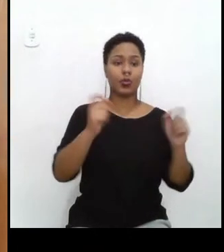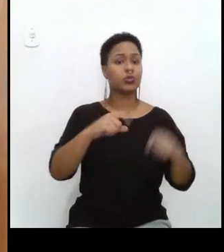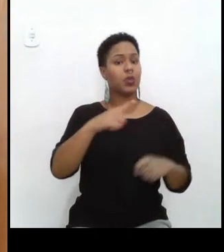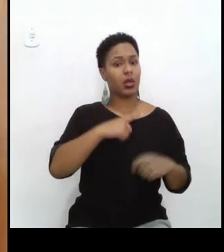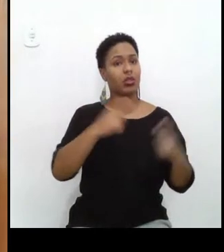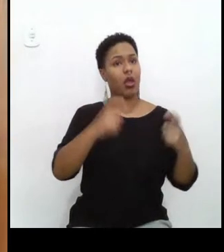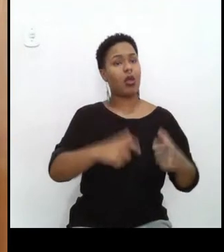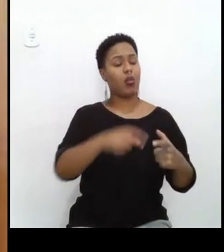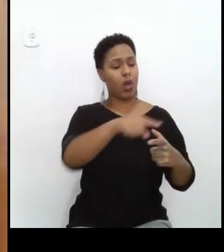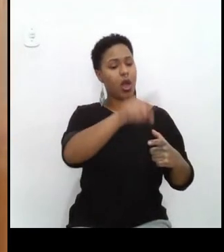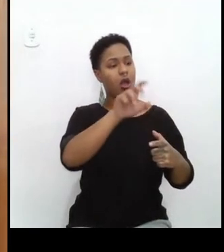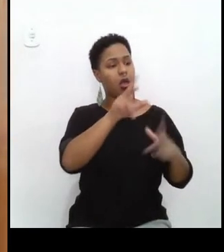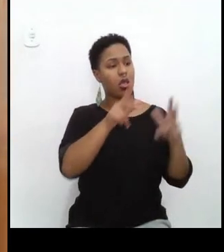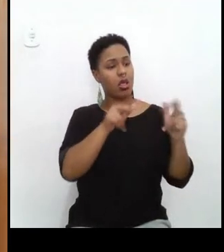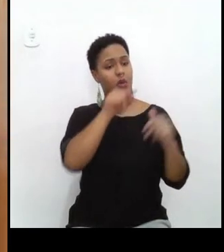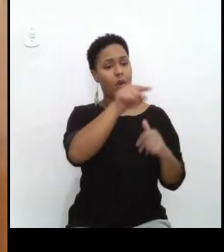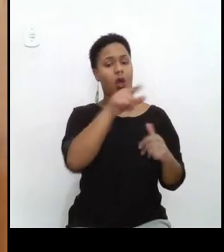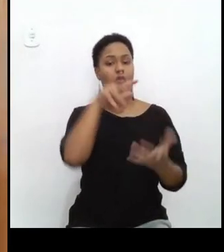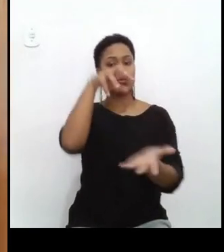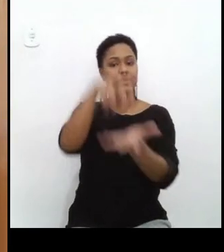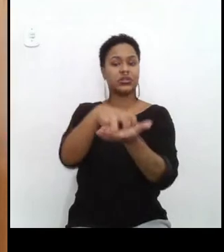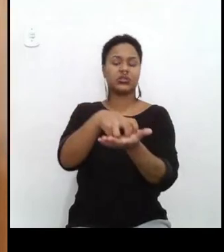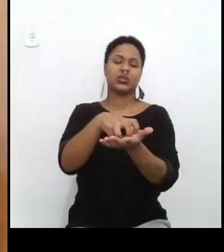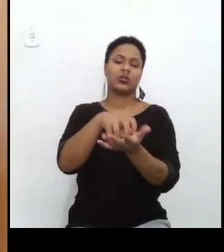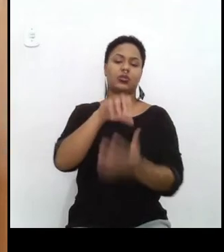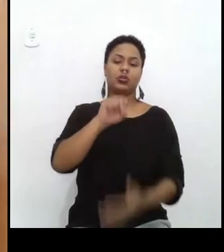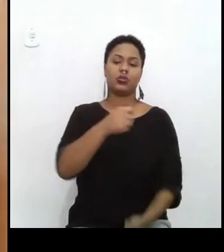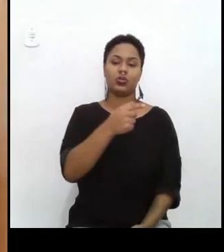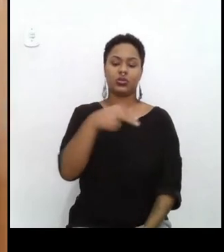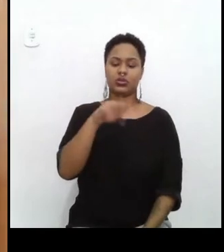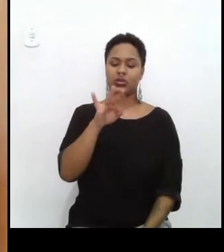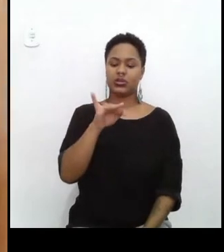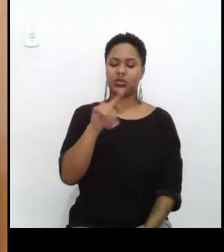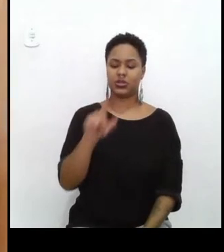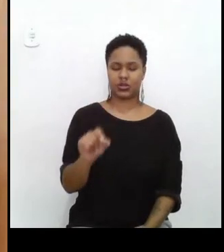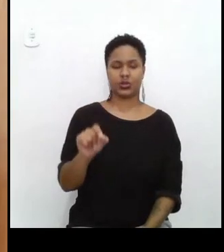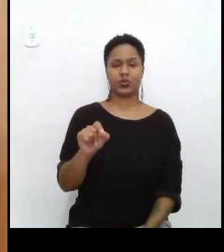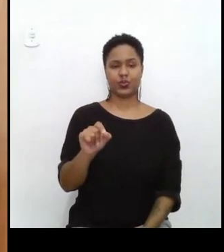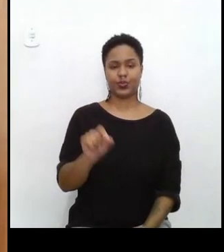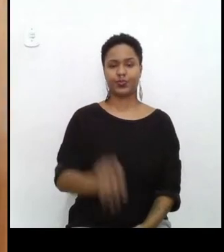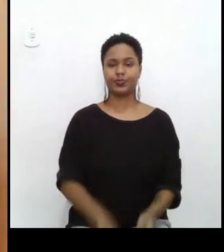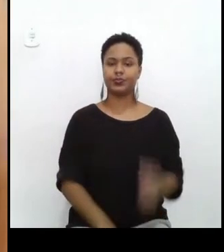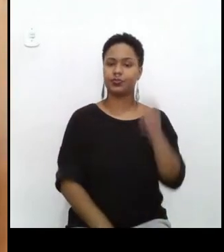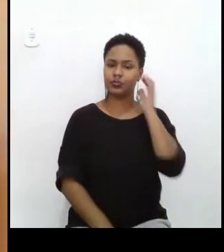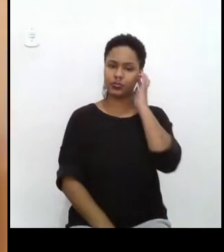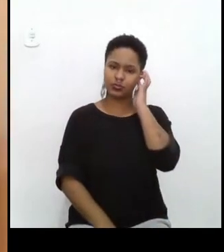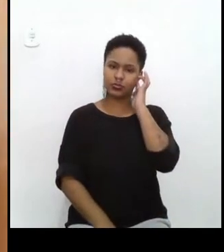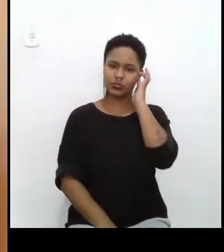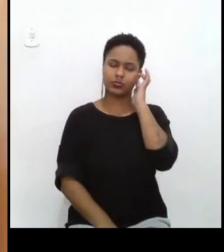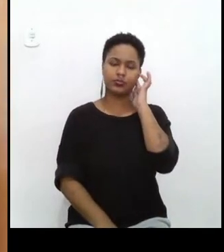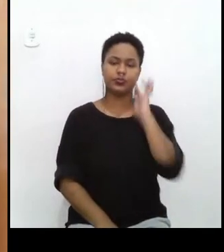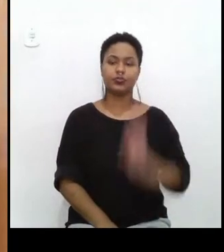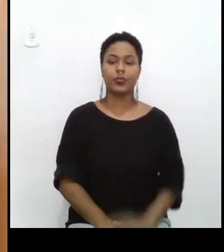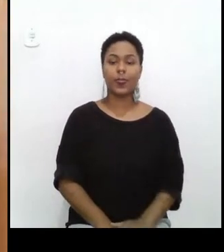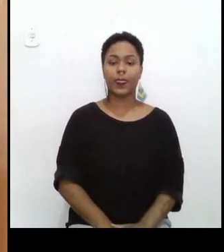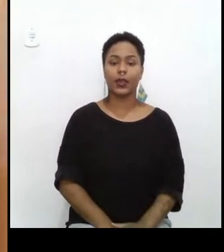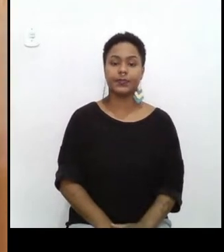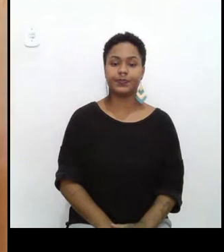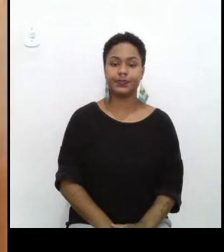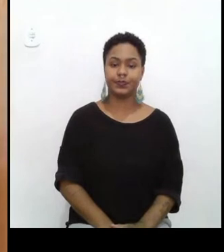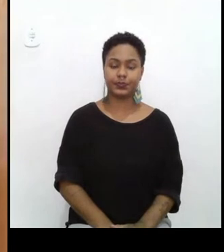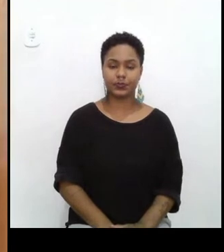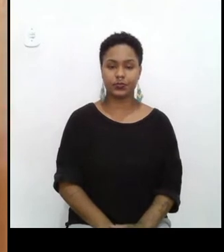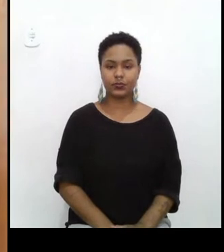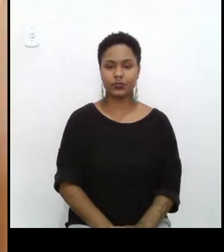pintura parece que é igual já mental vivem para memorizar noturna muito